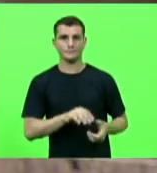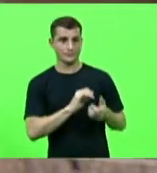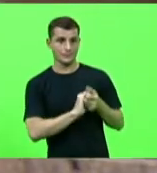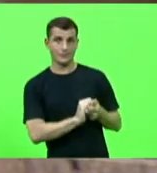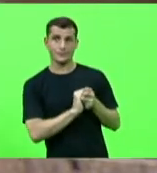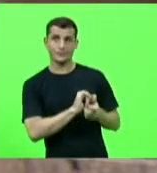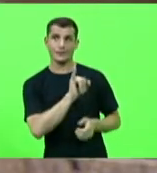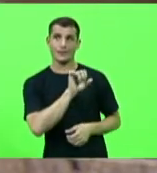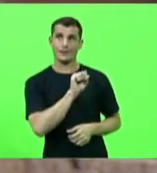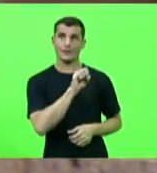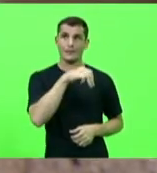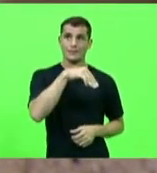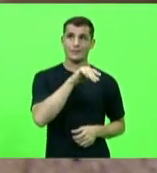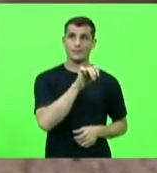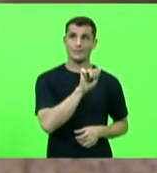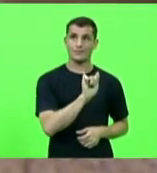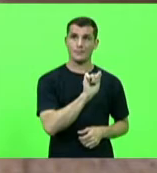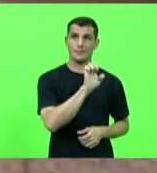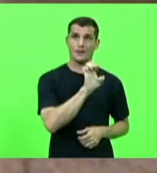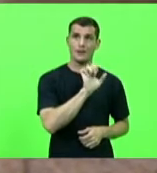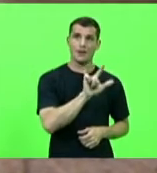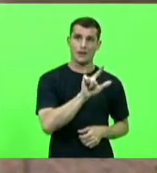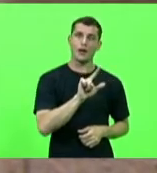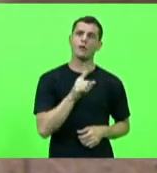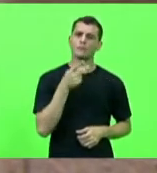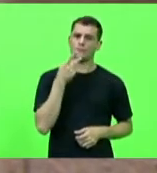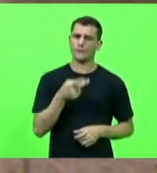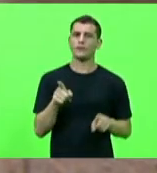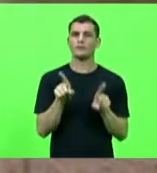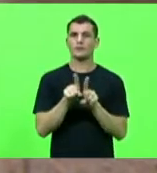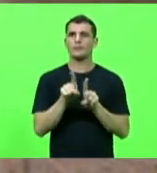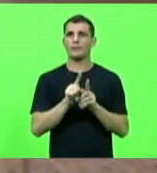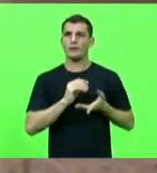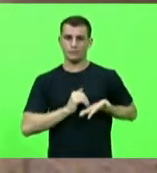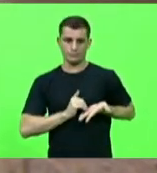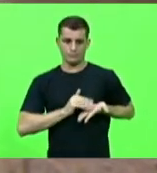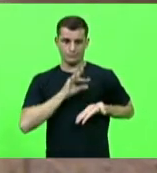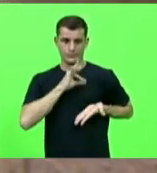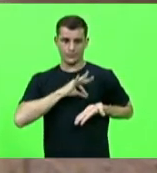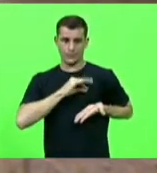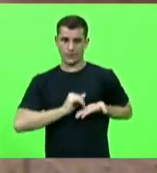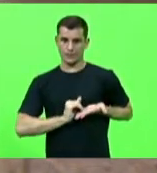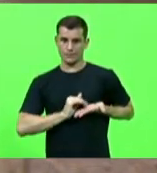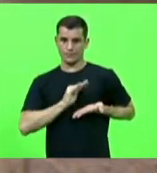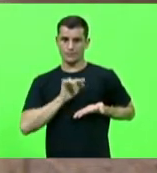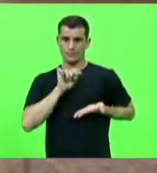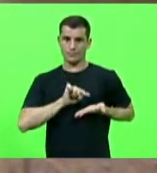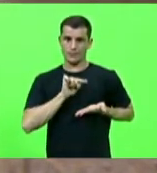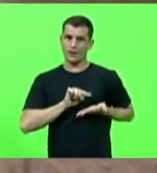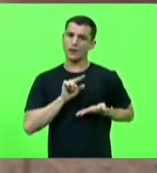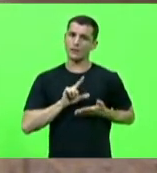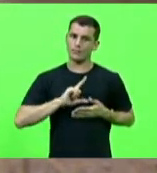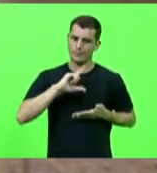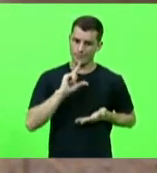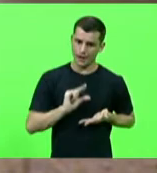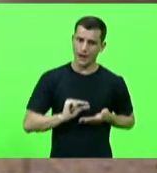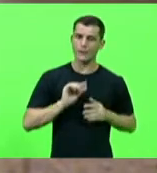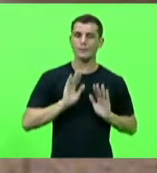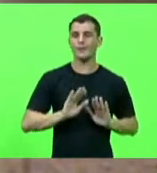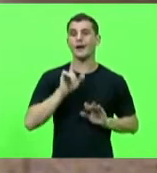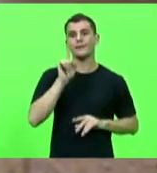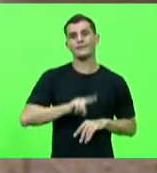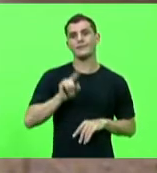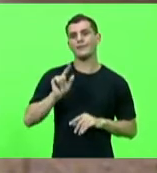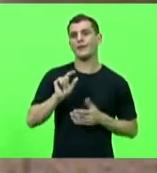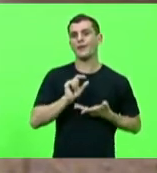esse piso, embora baixo, é maior do que o piso nacional. E aproveitar para também